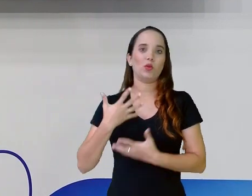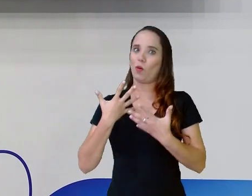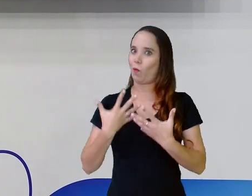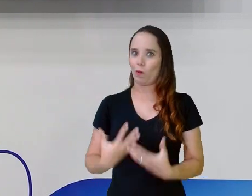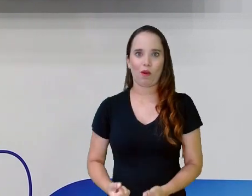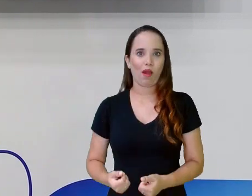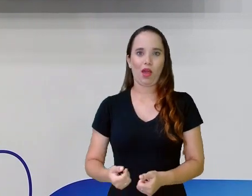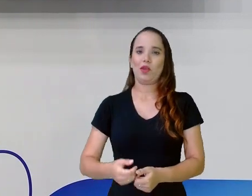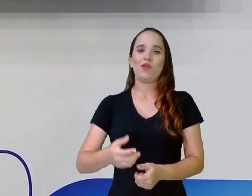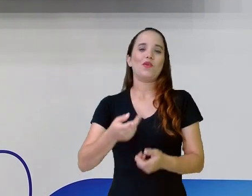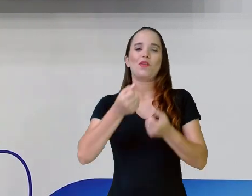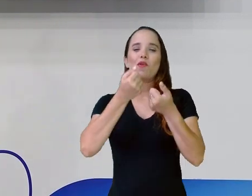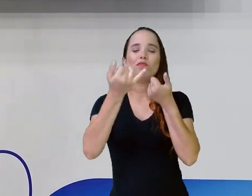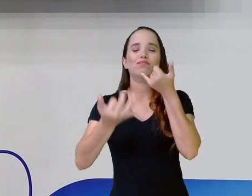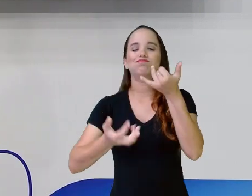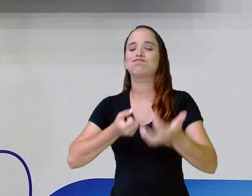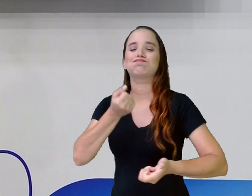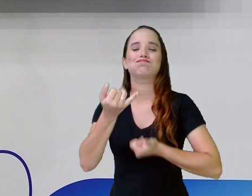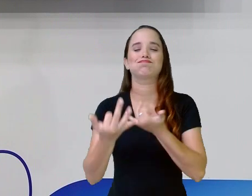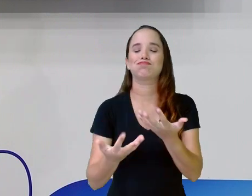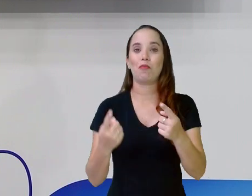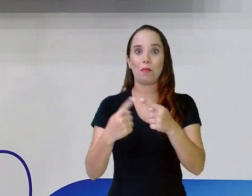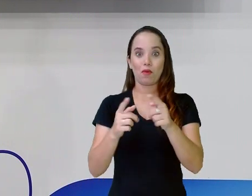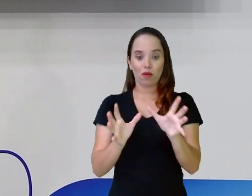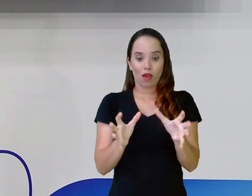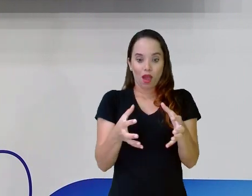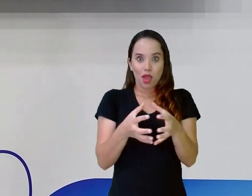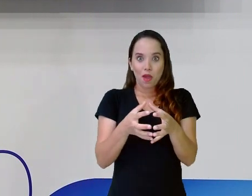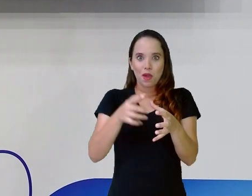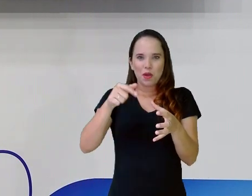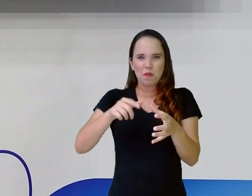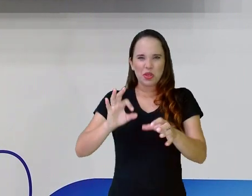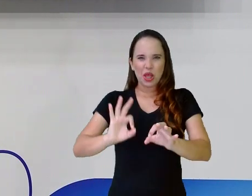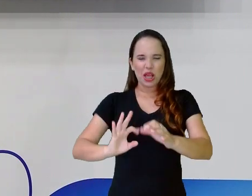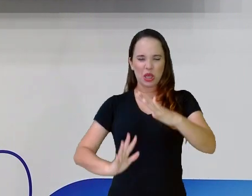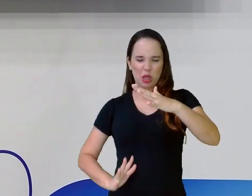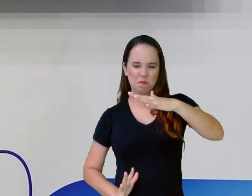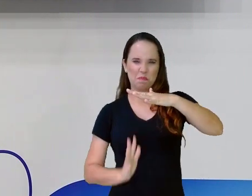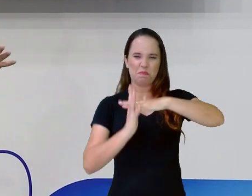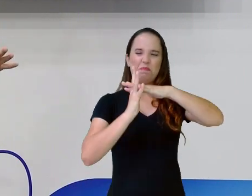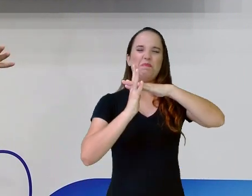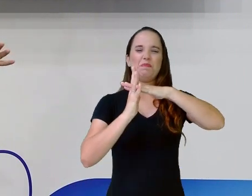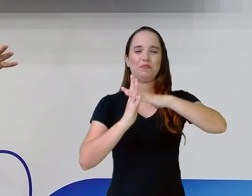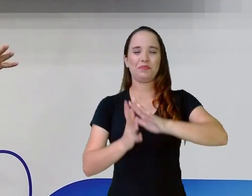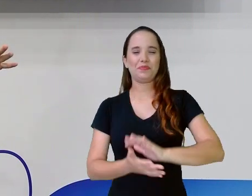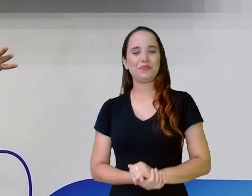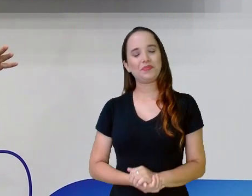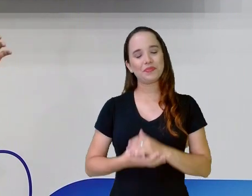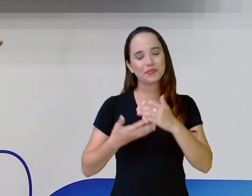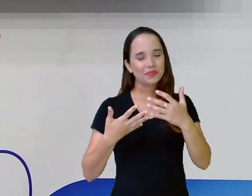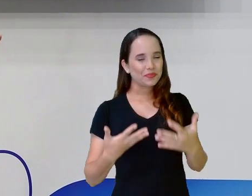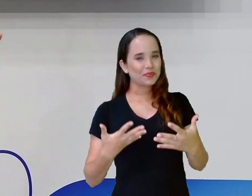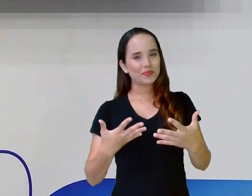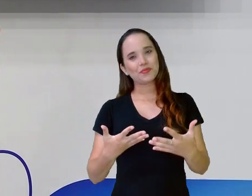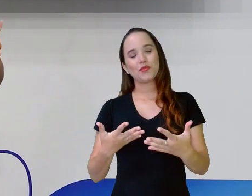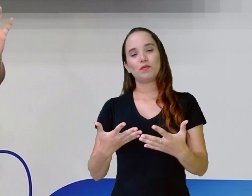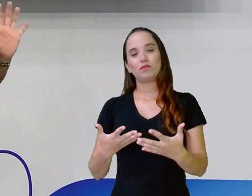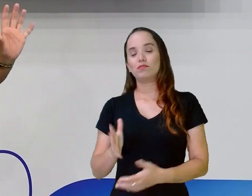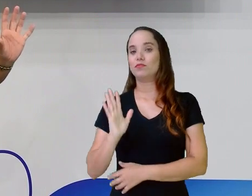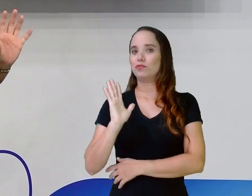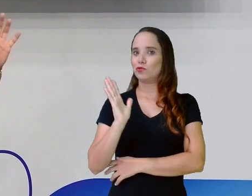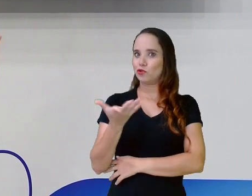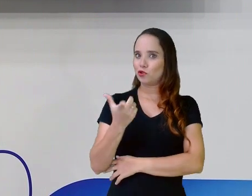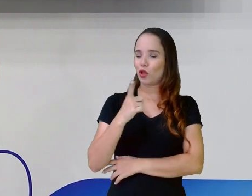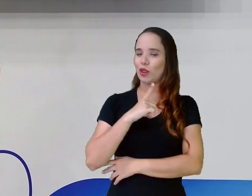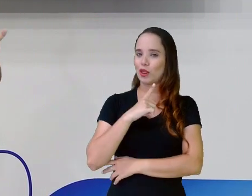A equipe daqui é top, top demais. Então, já que a